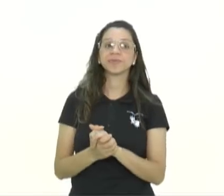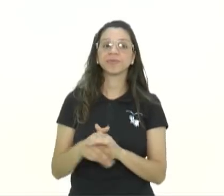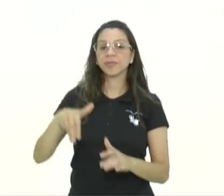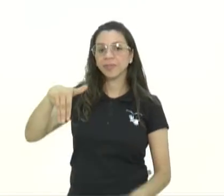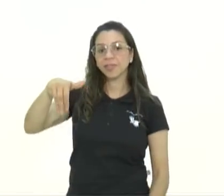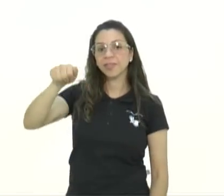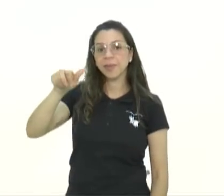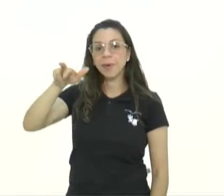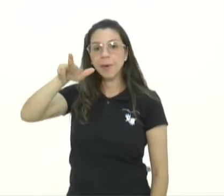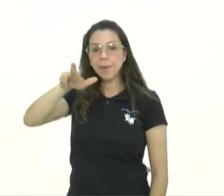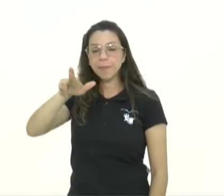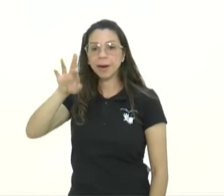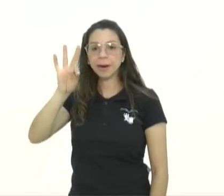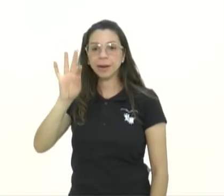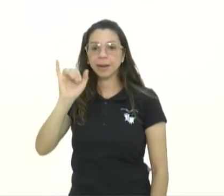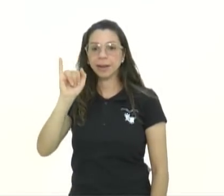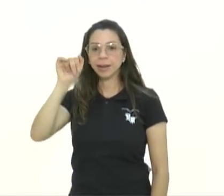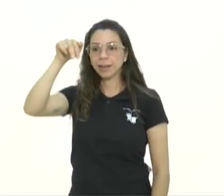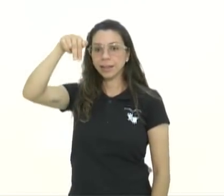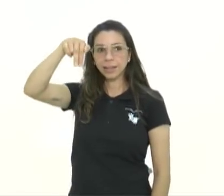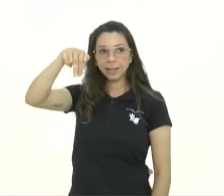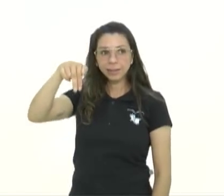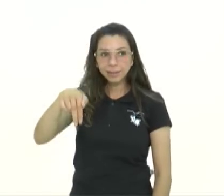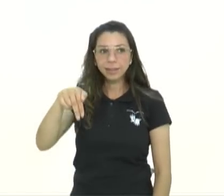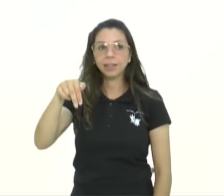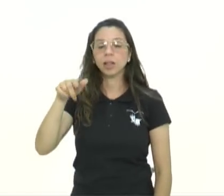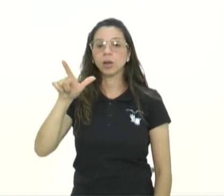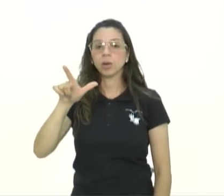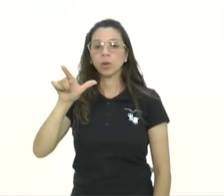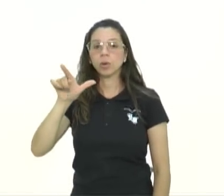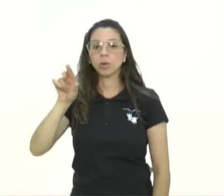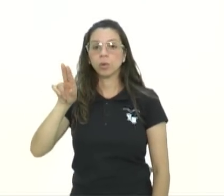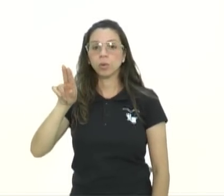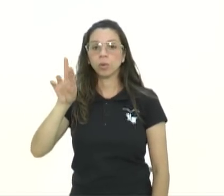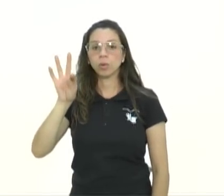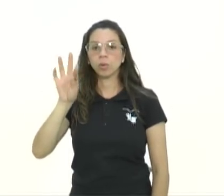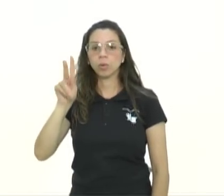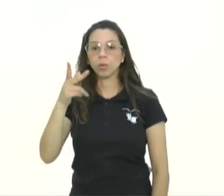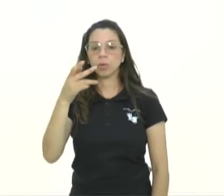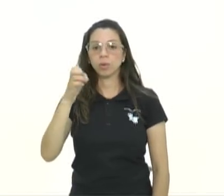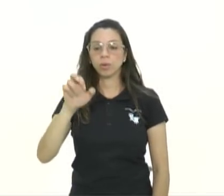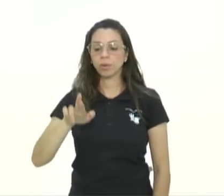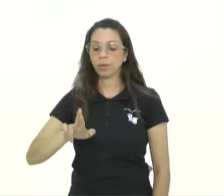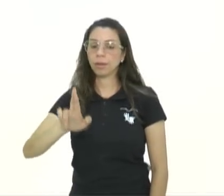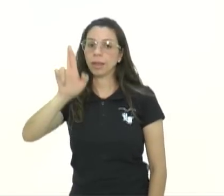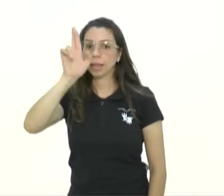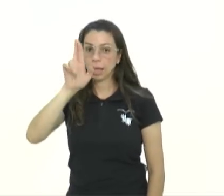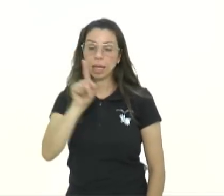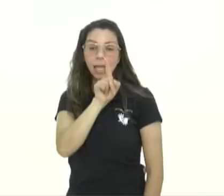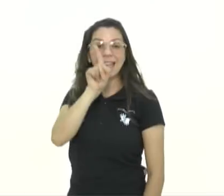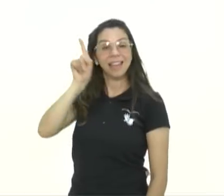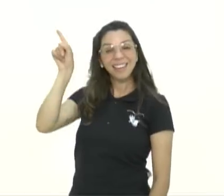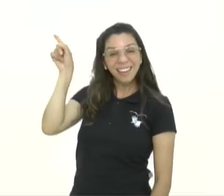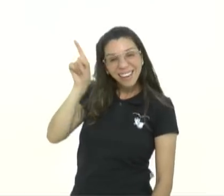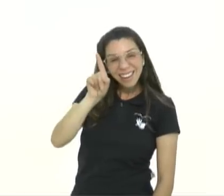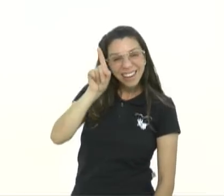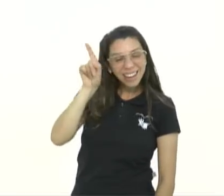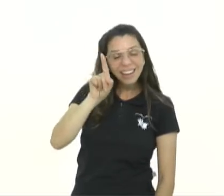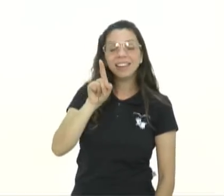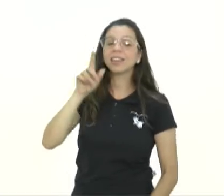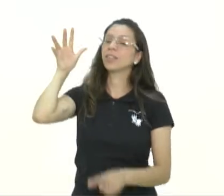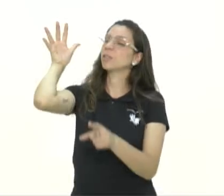Martin Luther King Jr. É uma pessoa que influenciou muito, fez muita diferença contra o